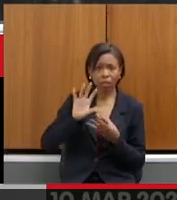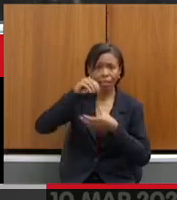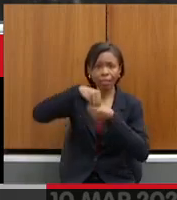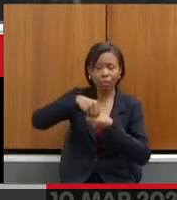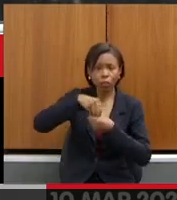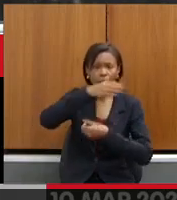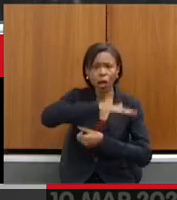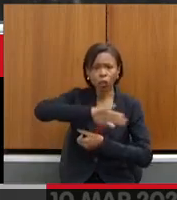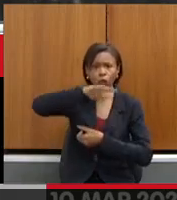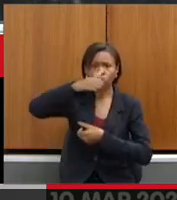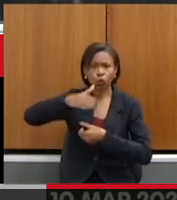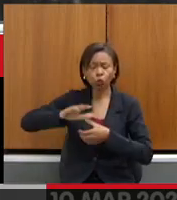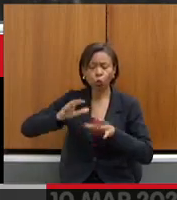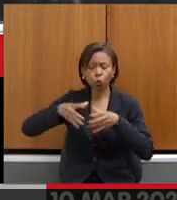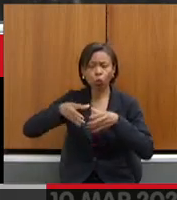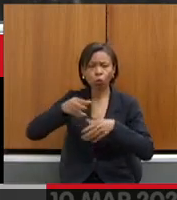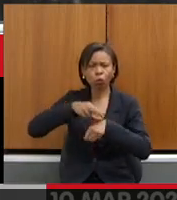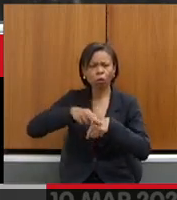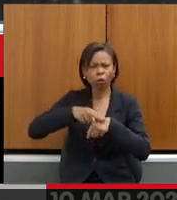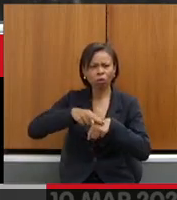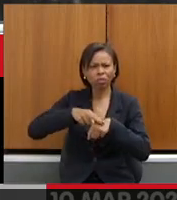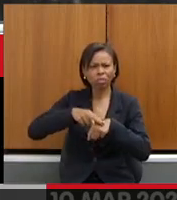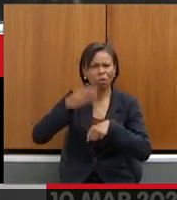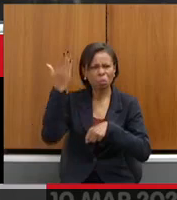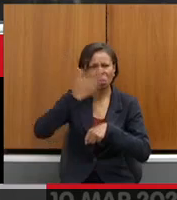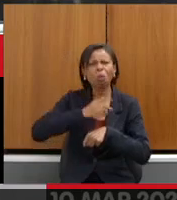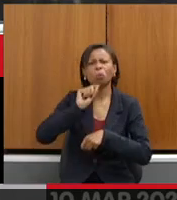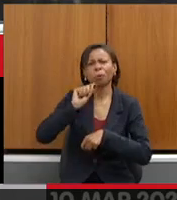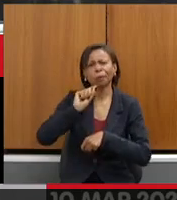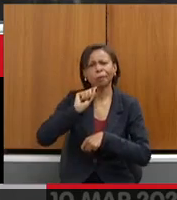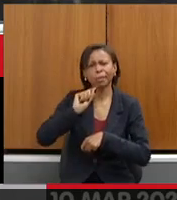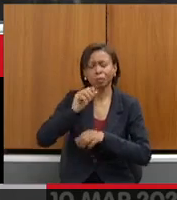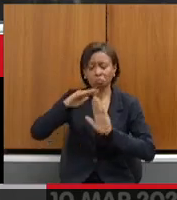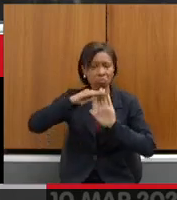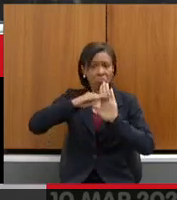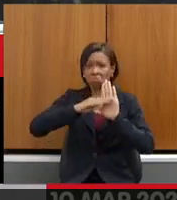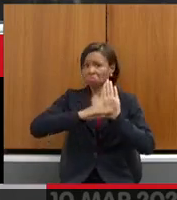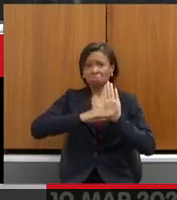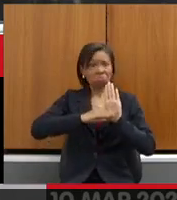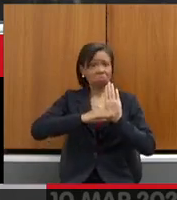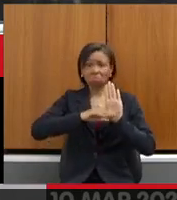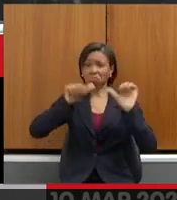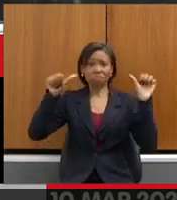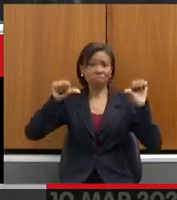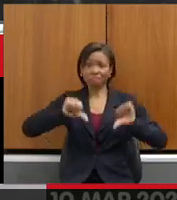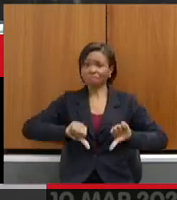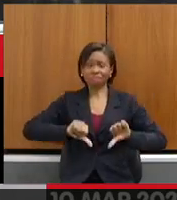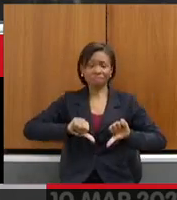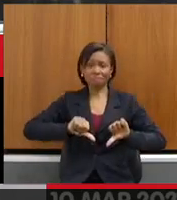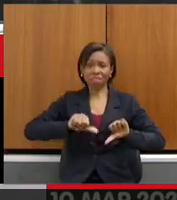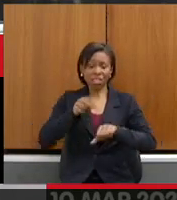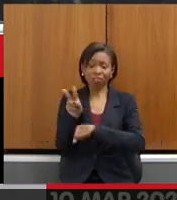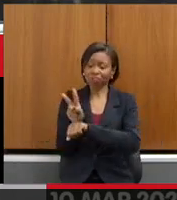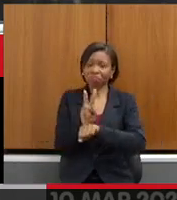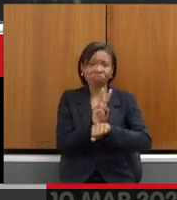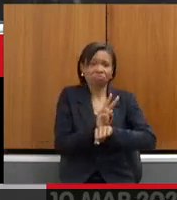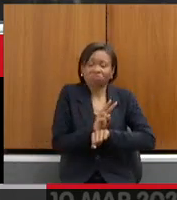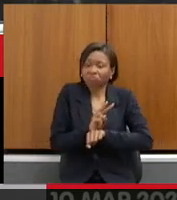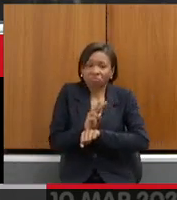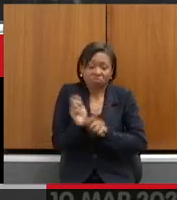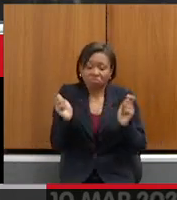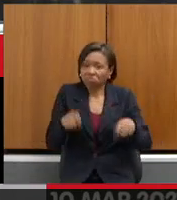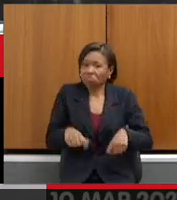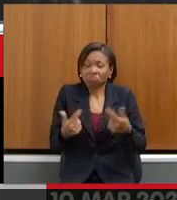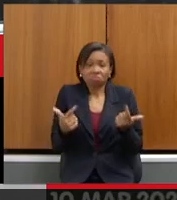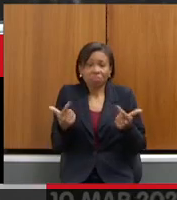isso na prova que o programa não deu certo que o programa não tem uma um monitoramento eficaz para prever